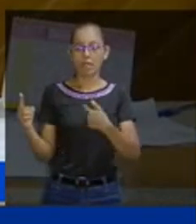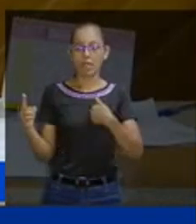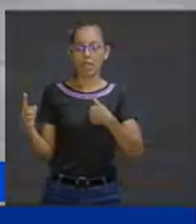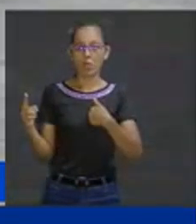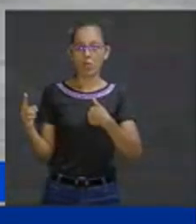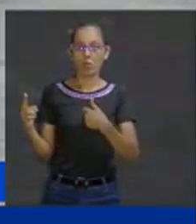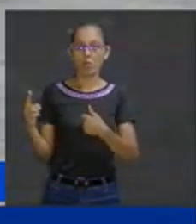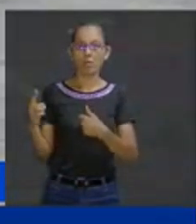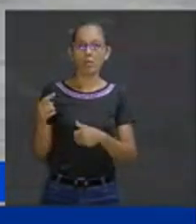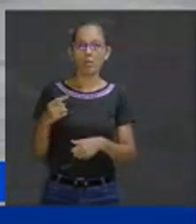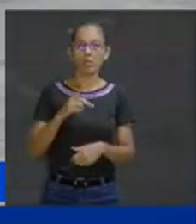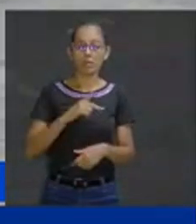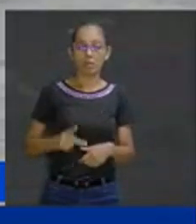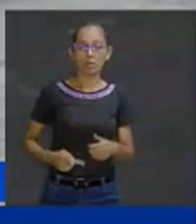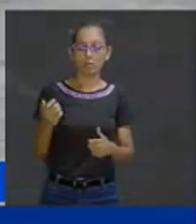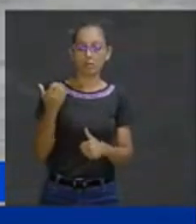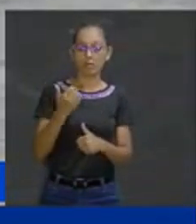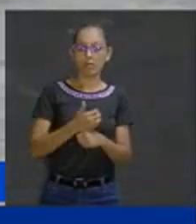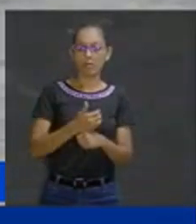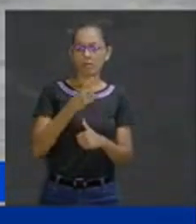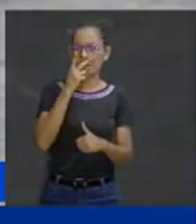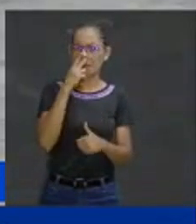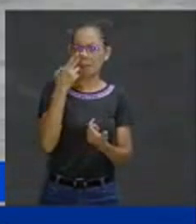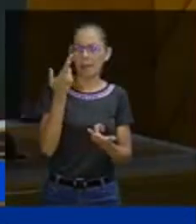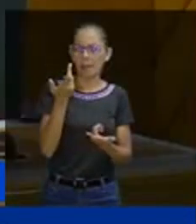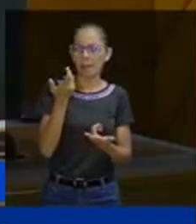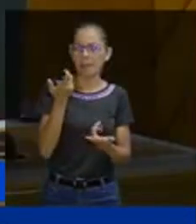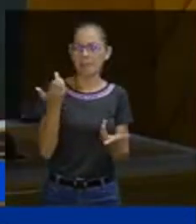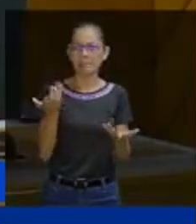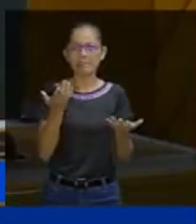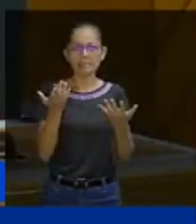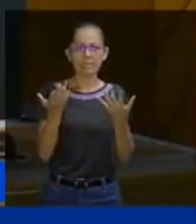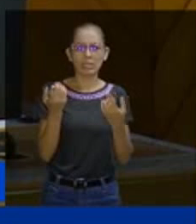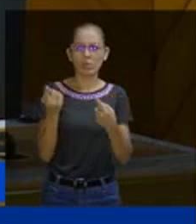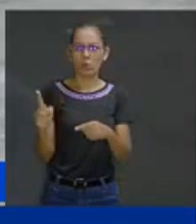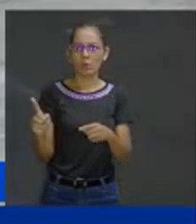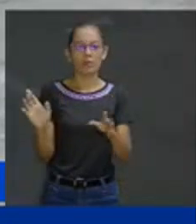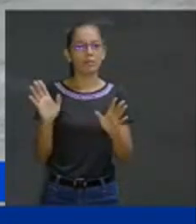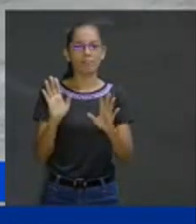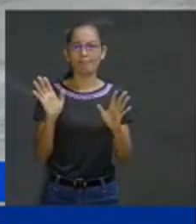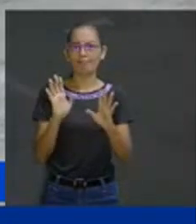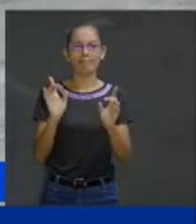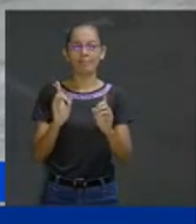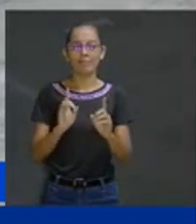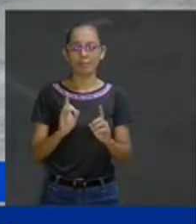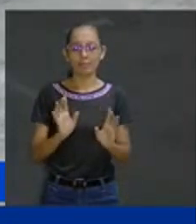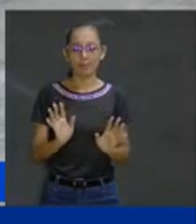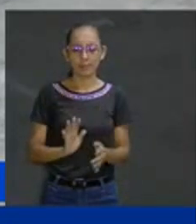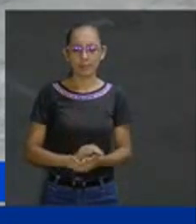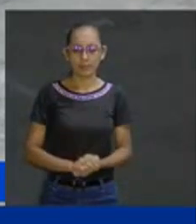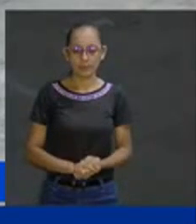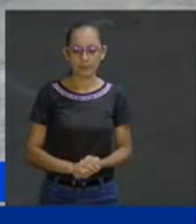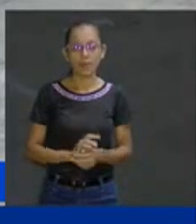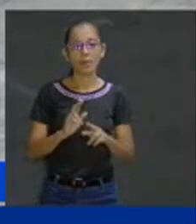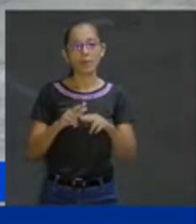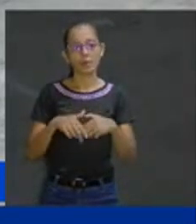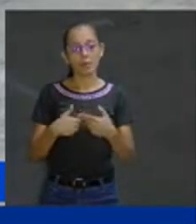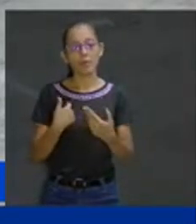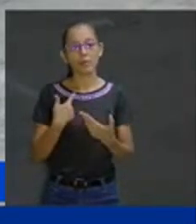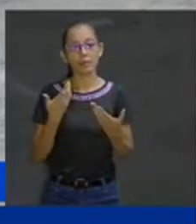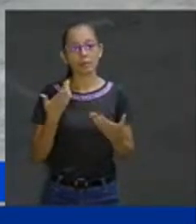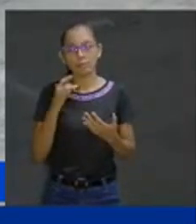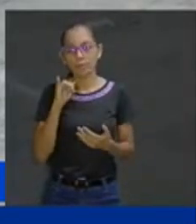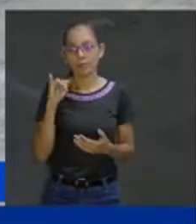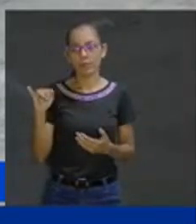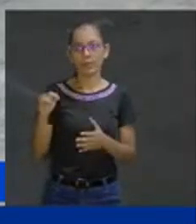eu me comprometo... do mandato, para que o próximo... Mas eu acho que já poderia... há uma proposta da doutora